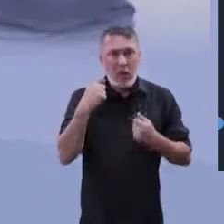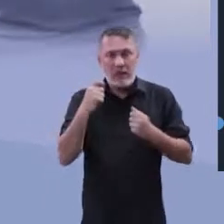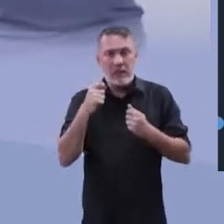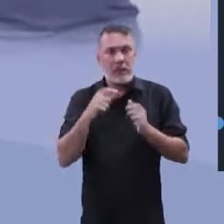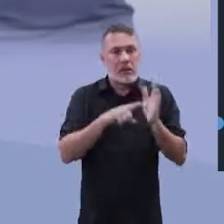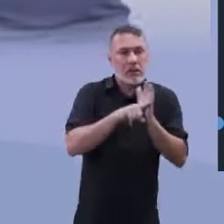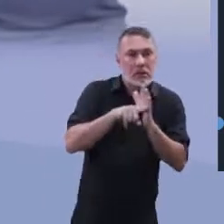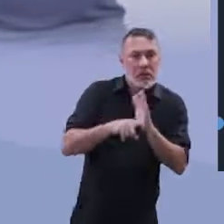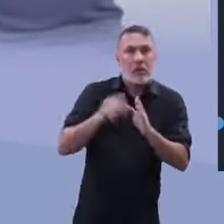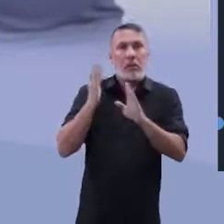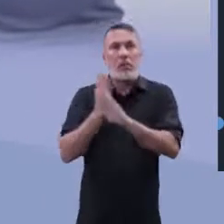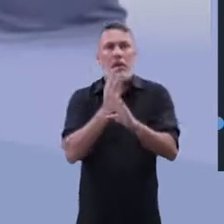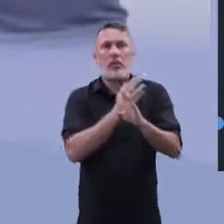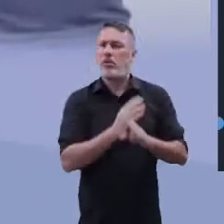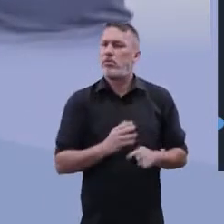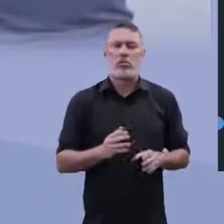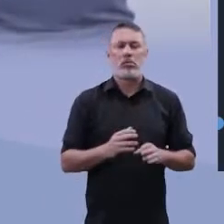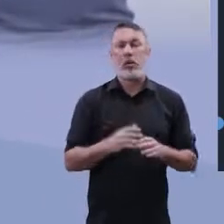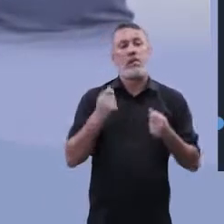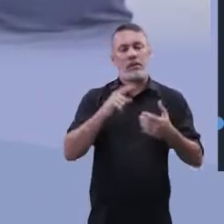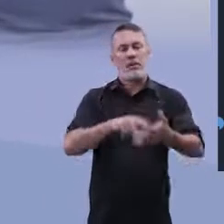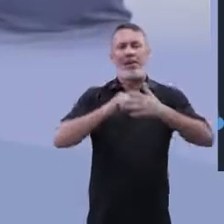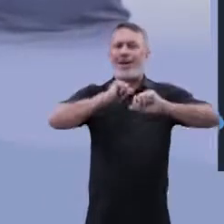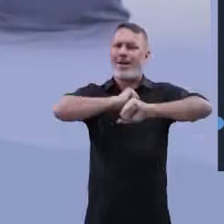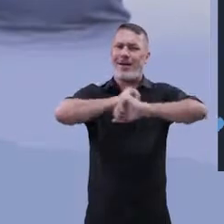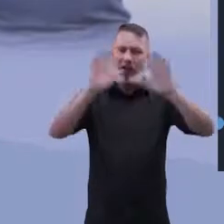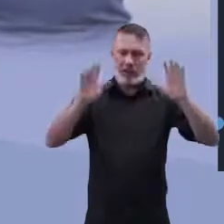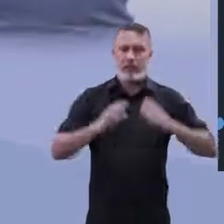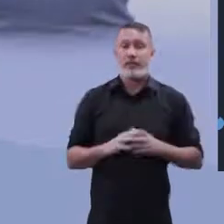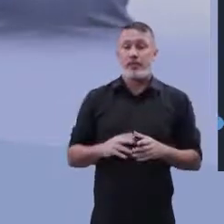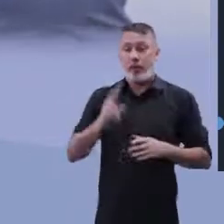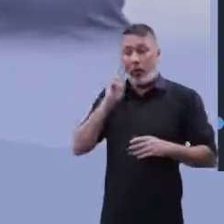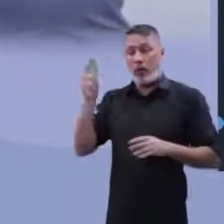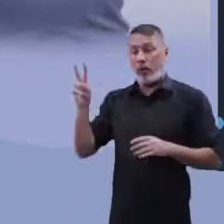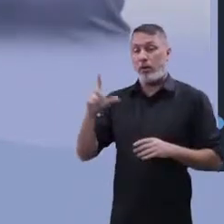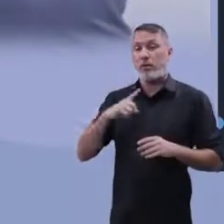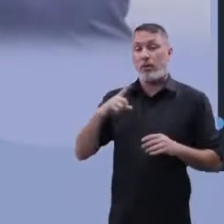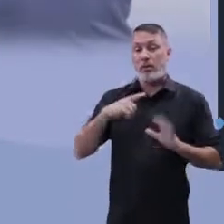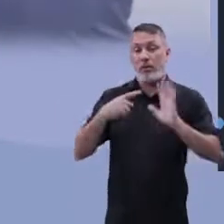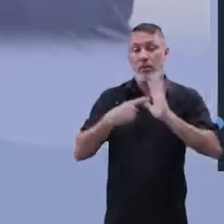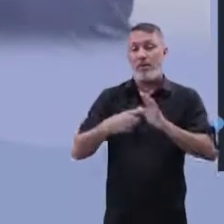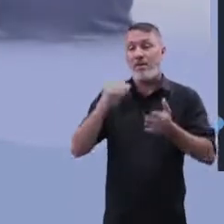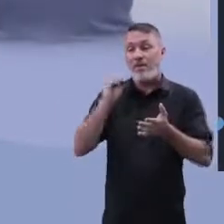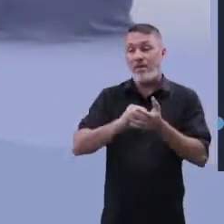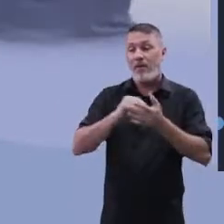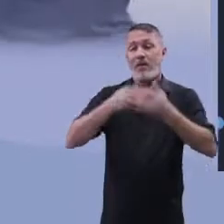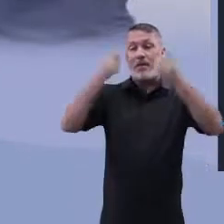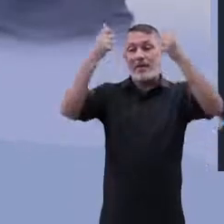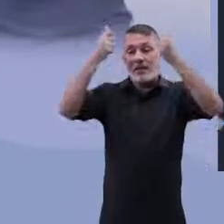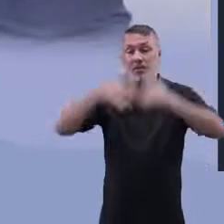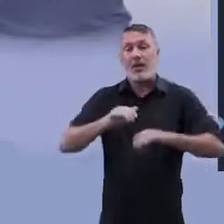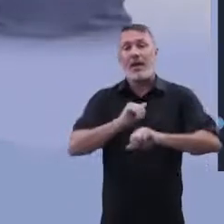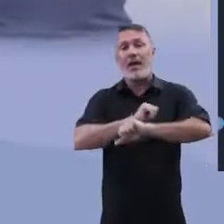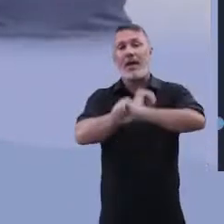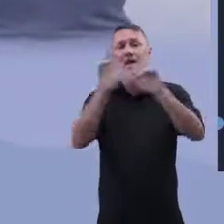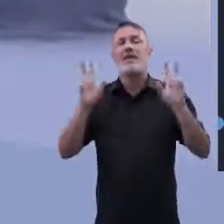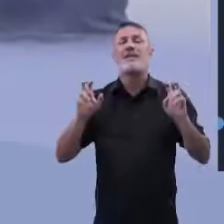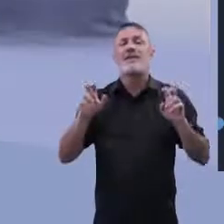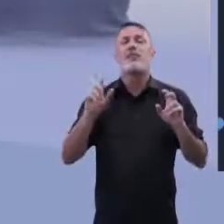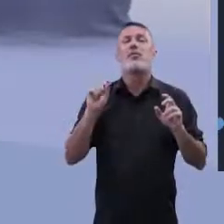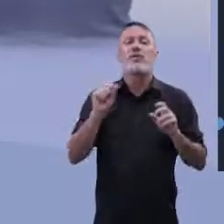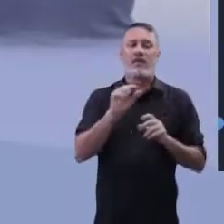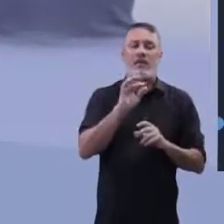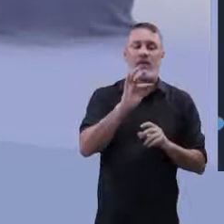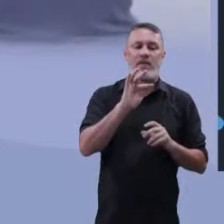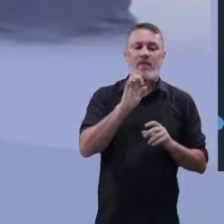um texto denotativo, é um texto objetivo. Olha lá, falta uma explicação mais ampla do que significa